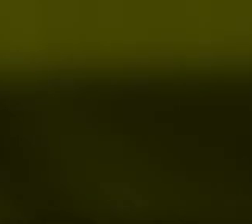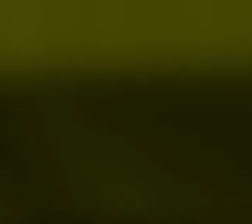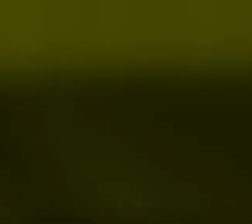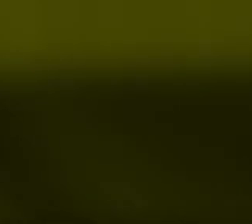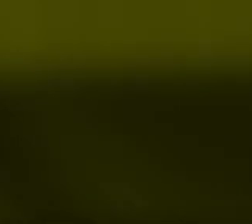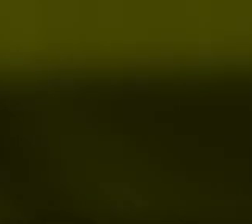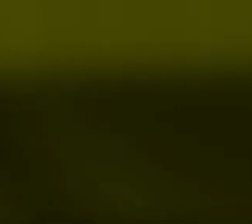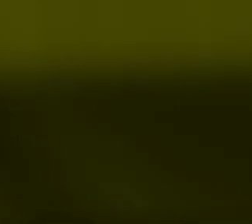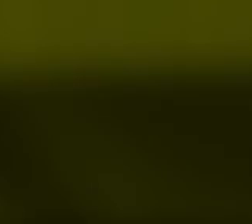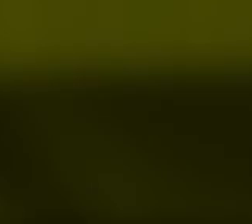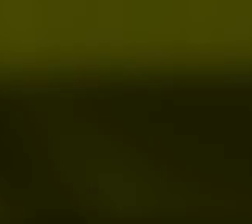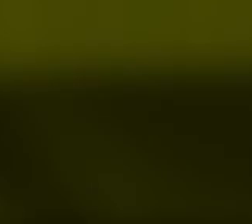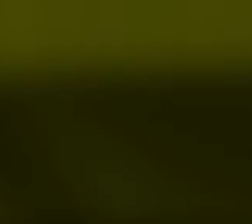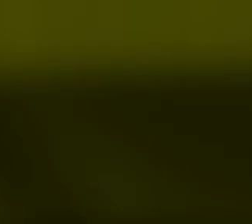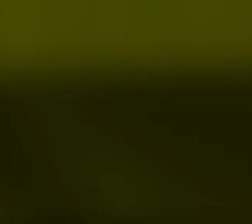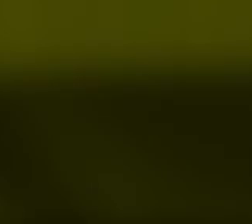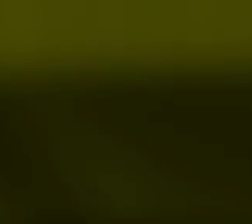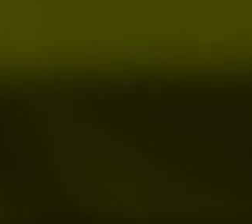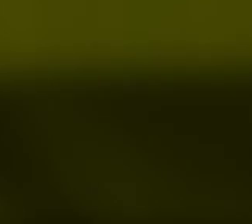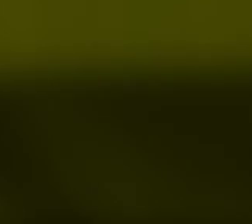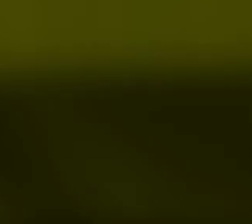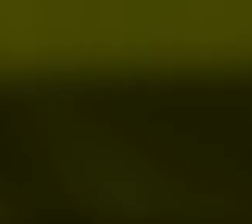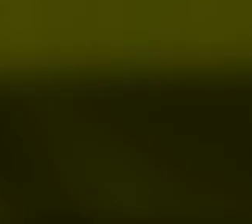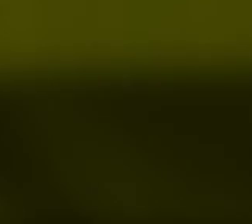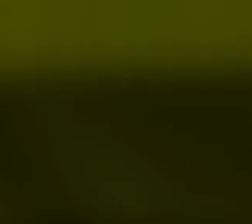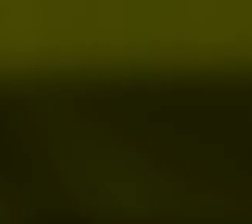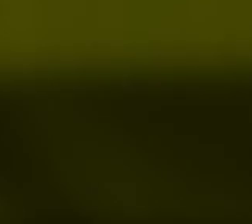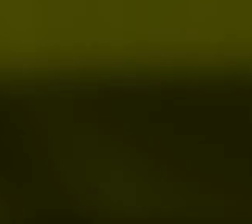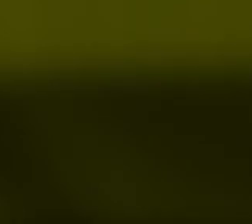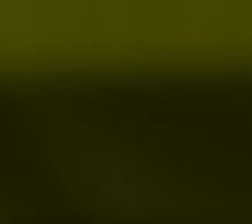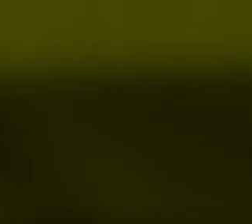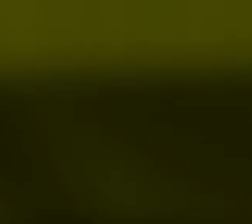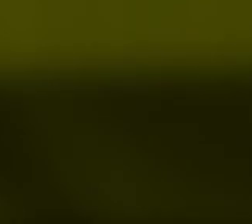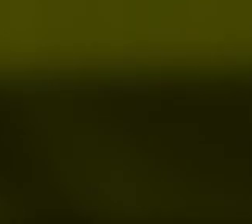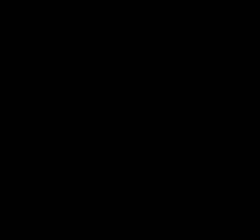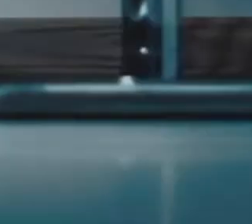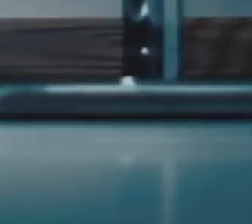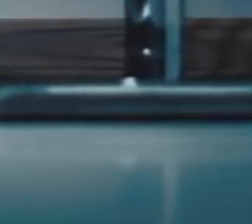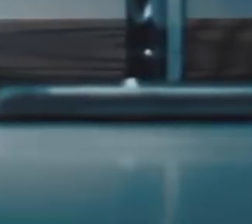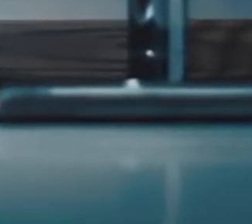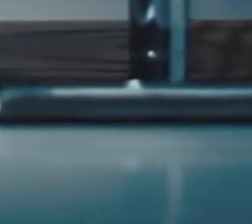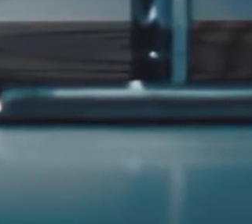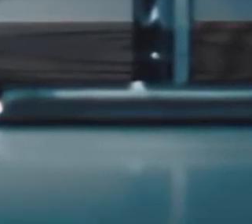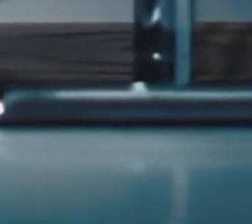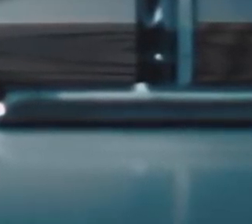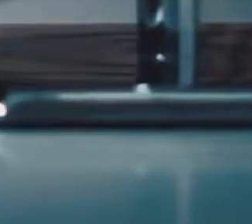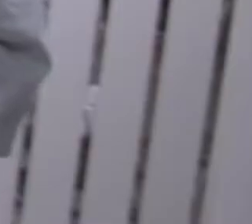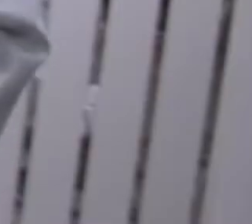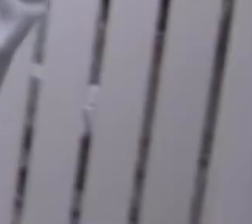Preta. A audiência pública será transmitida ao vivo pela TV Câmara Campinas.